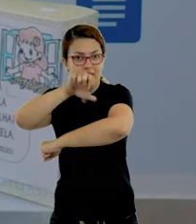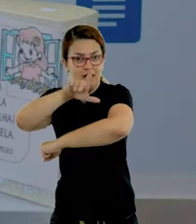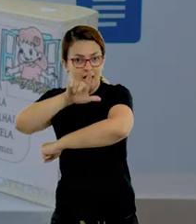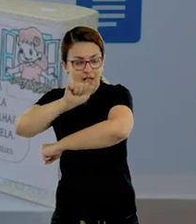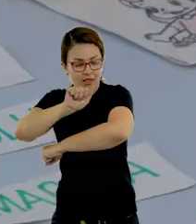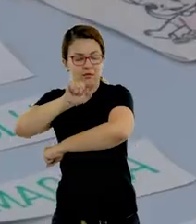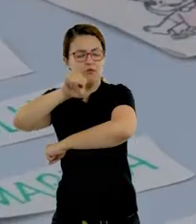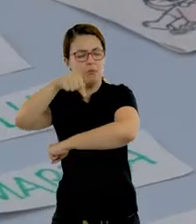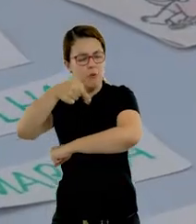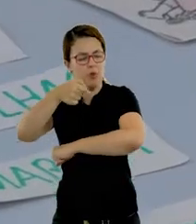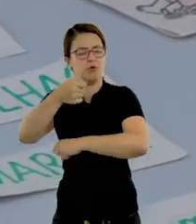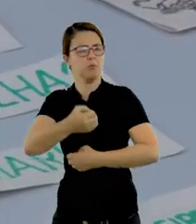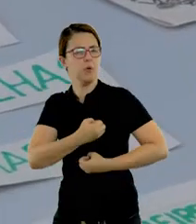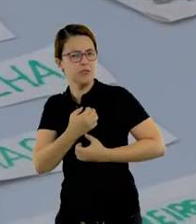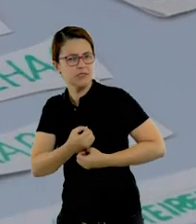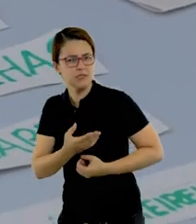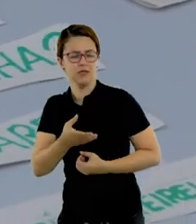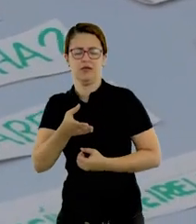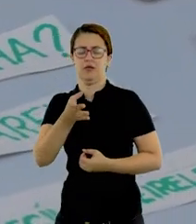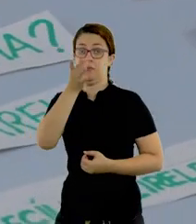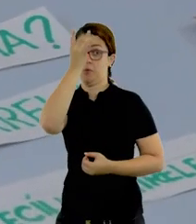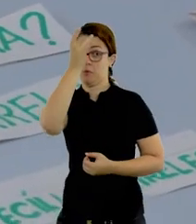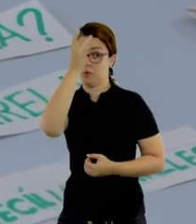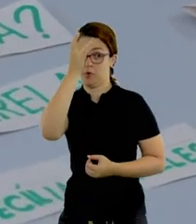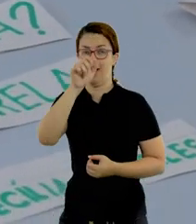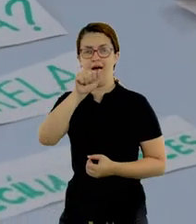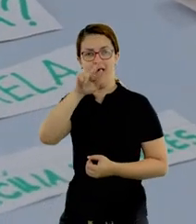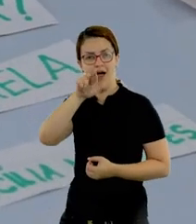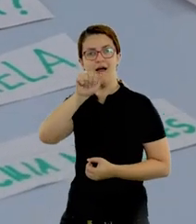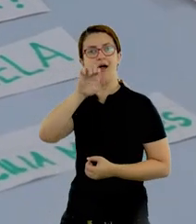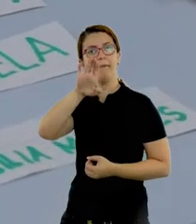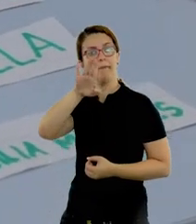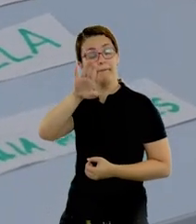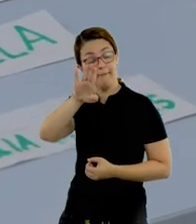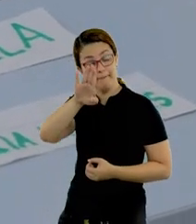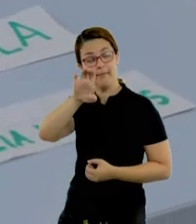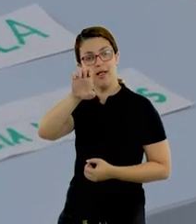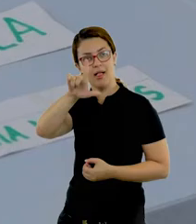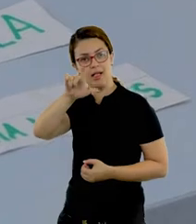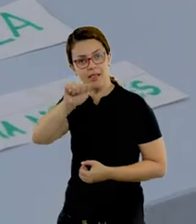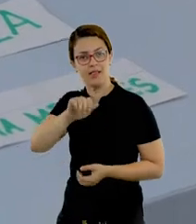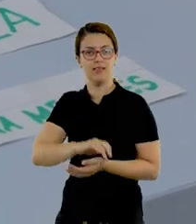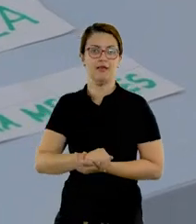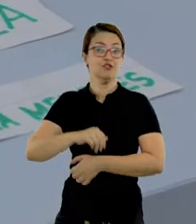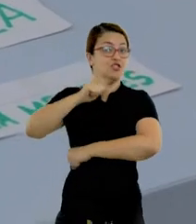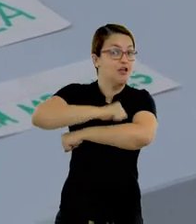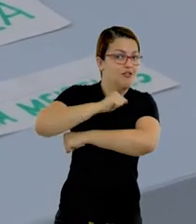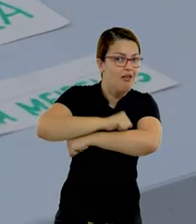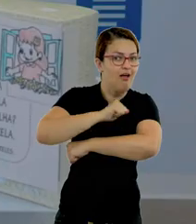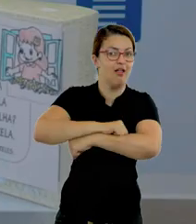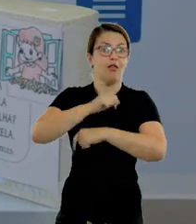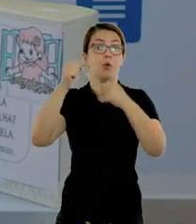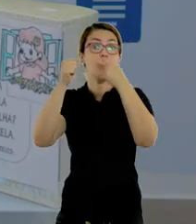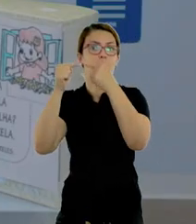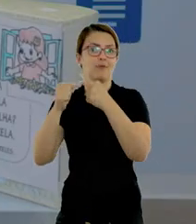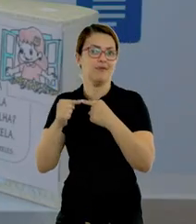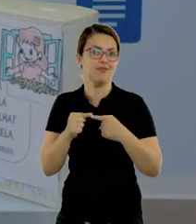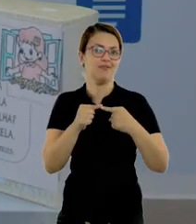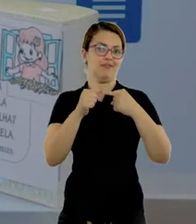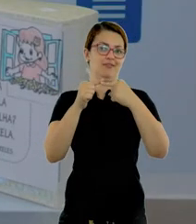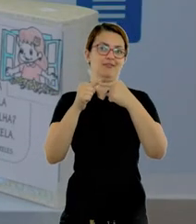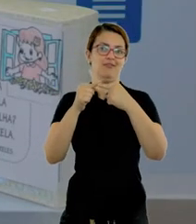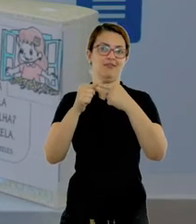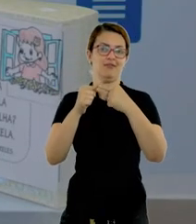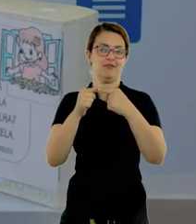vai falar das rimas. Olha, janela, Arabella, amarela, as palavras rimam, porque um poema, ele tem rimas,